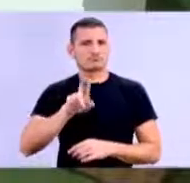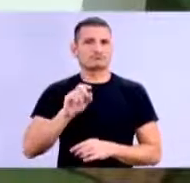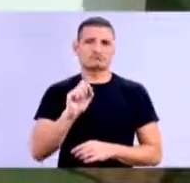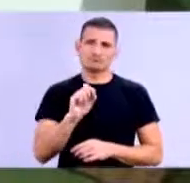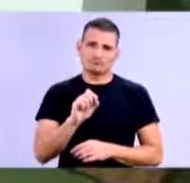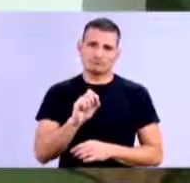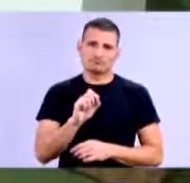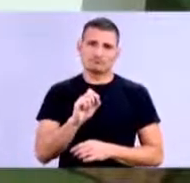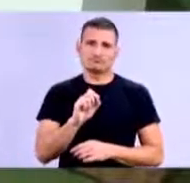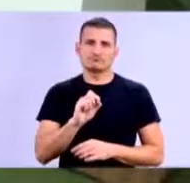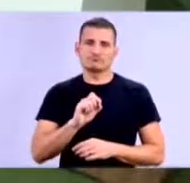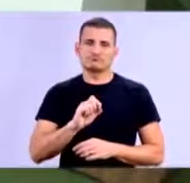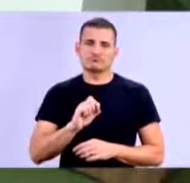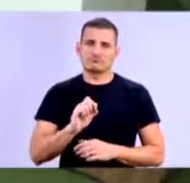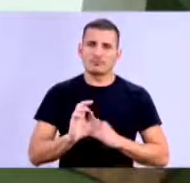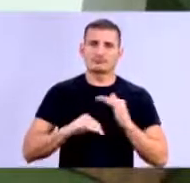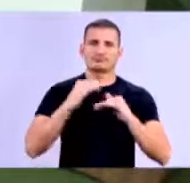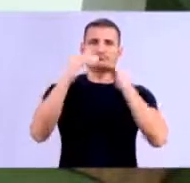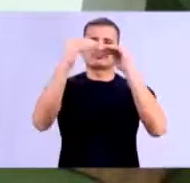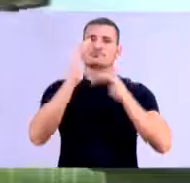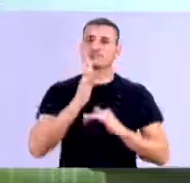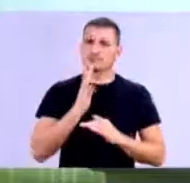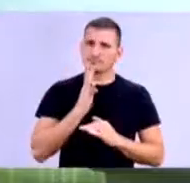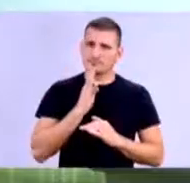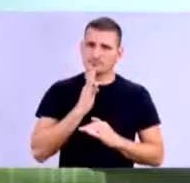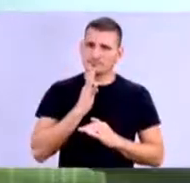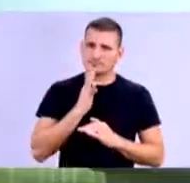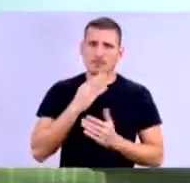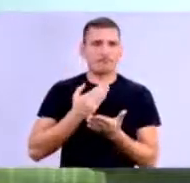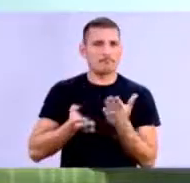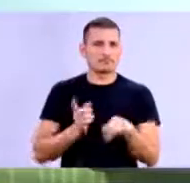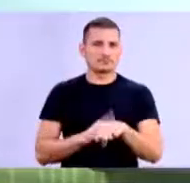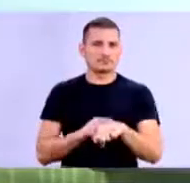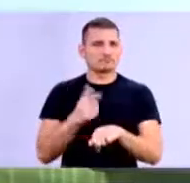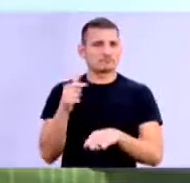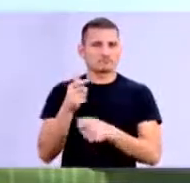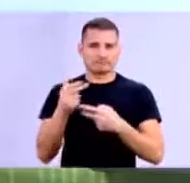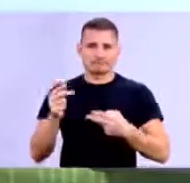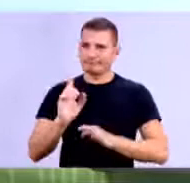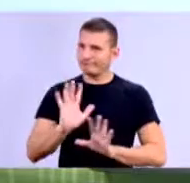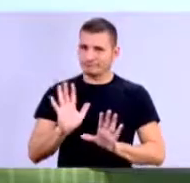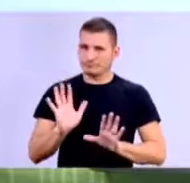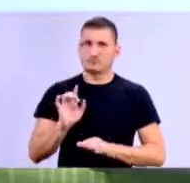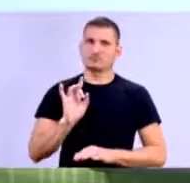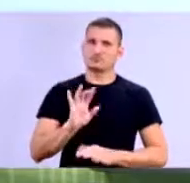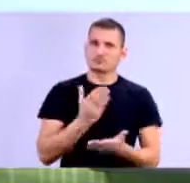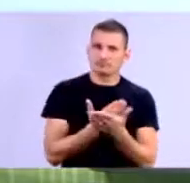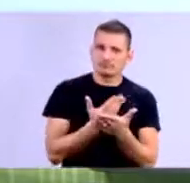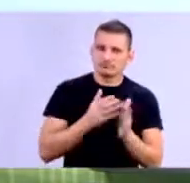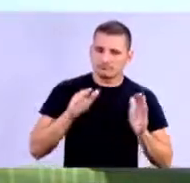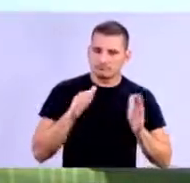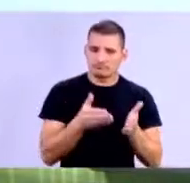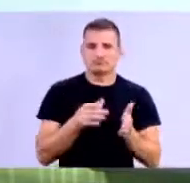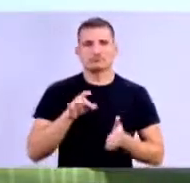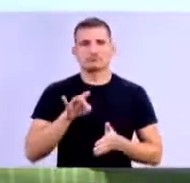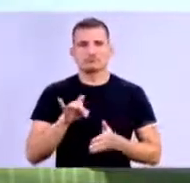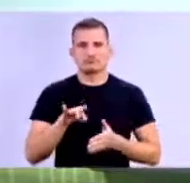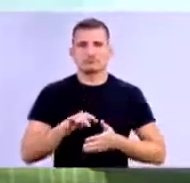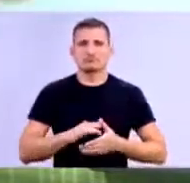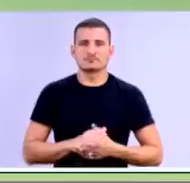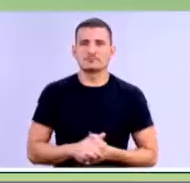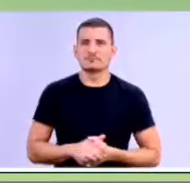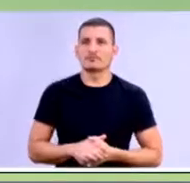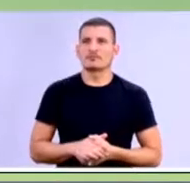o conhecimento. Exatamente. Não é isso? Não vamos perder tempo com outra coisa, apenas para os estudos. Não é isso, professora? É isso aí.